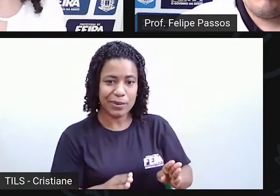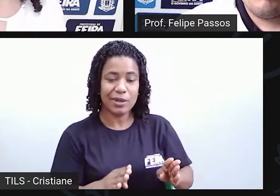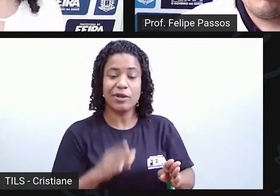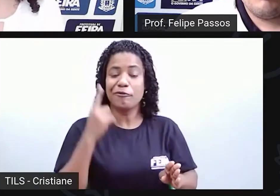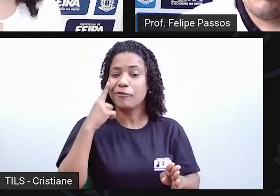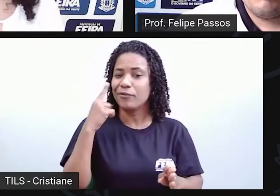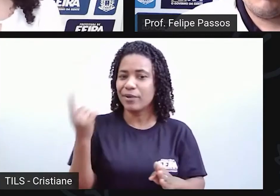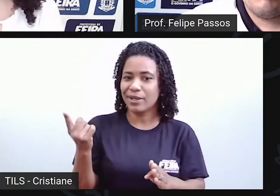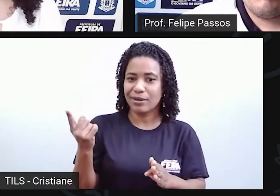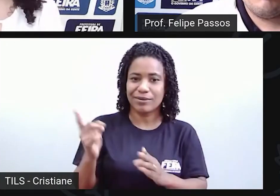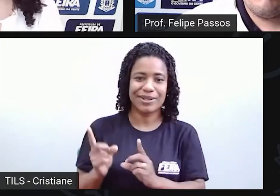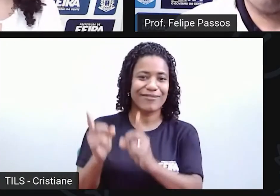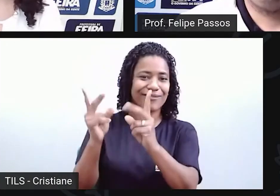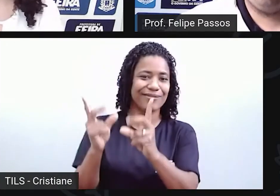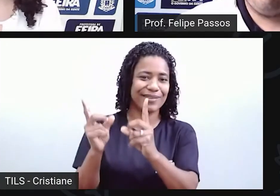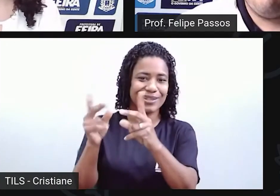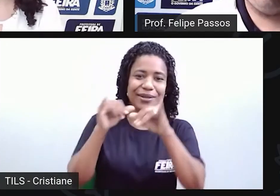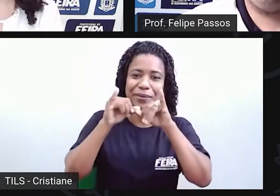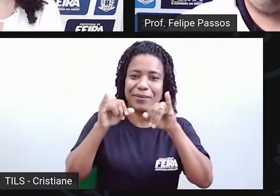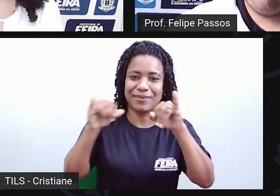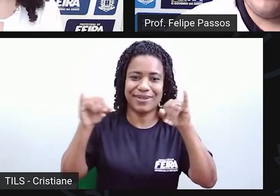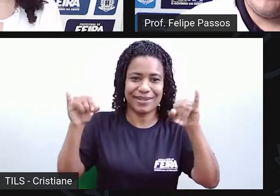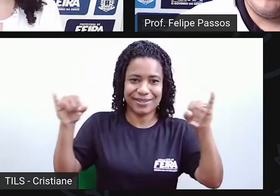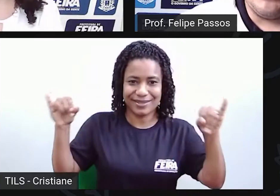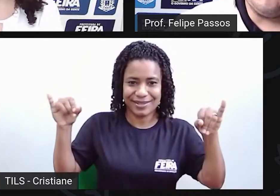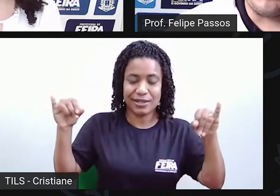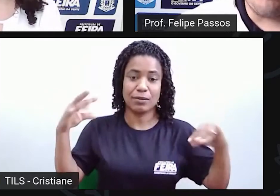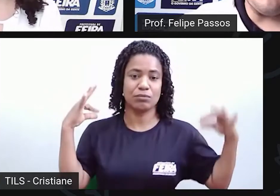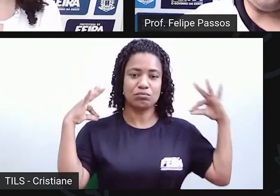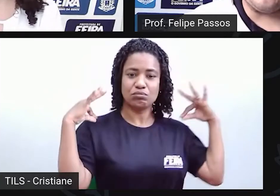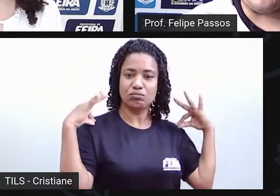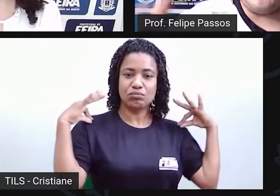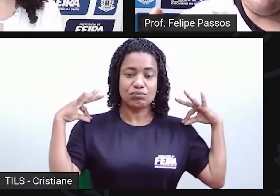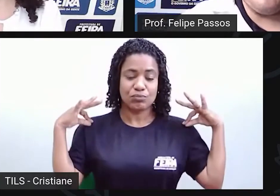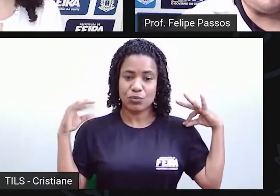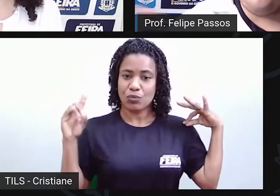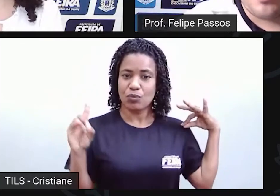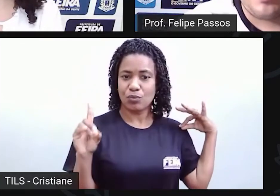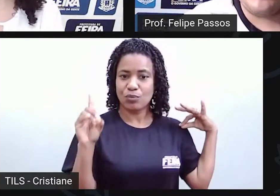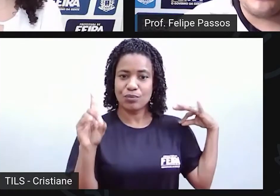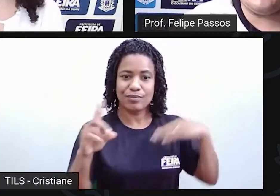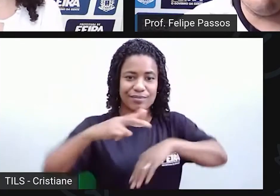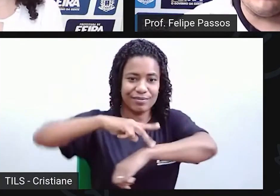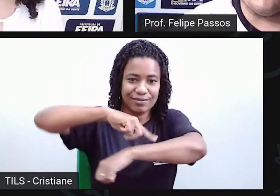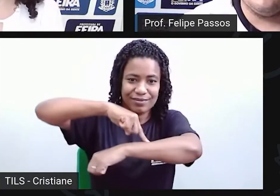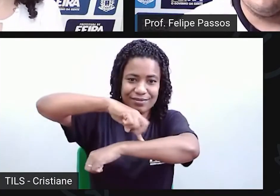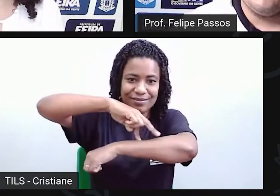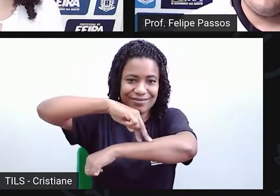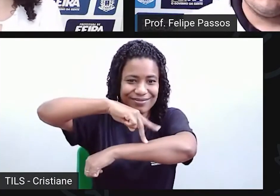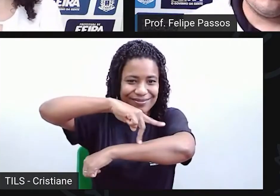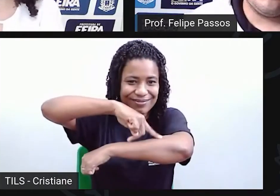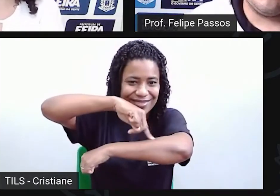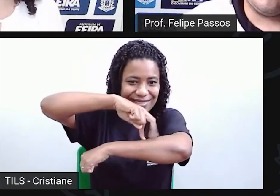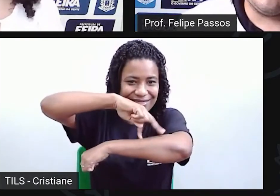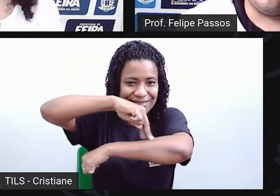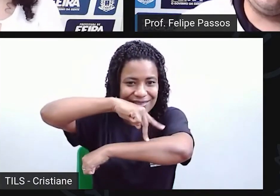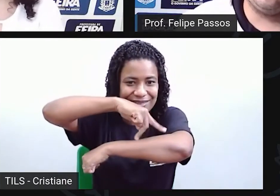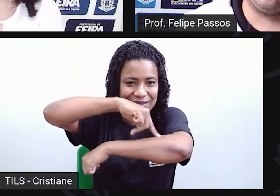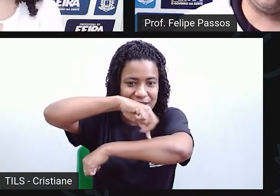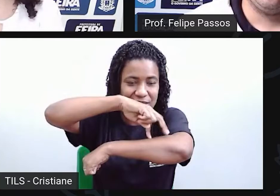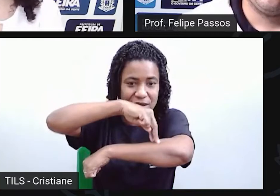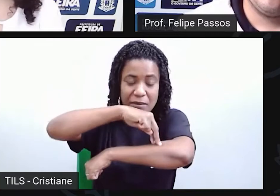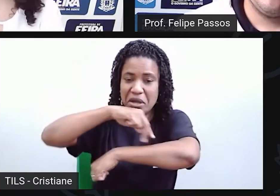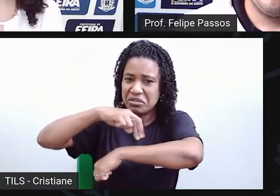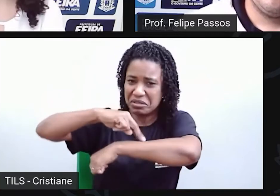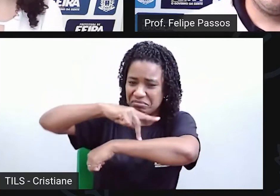e nem essas modelos estão satisfeitas com as suas aparências. E geralmente o que está na revista não é a realidade também, né? Não